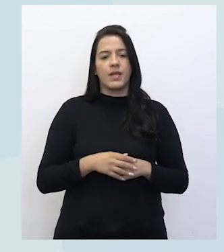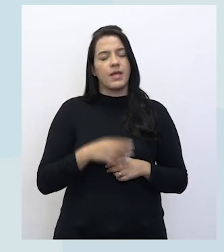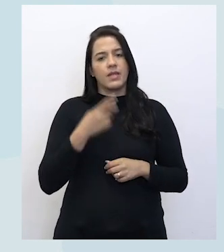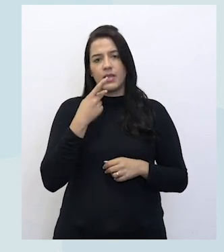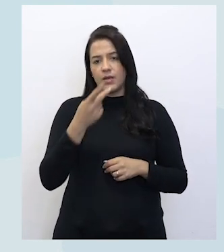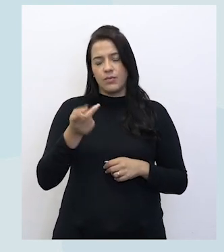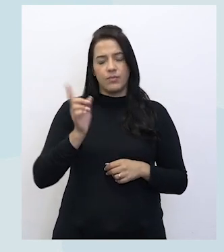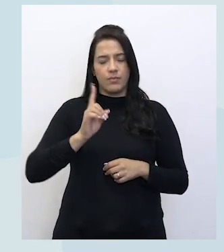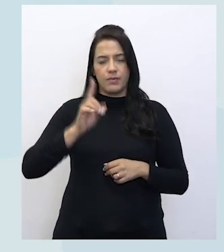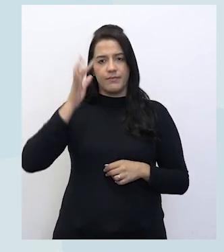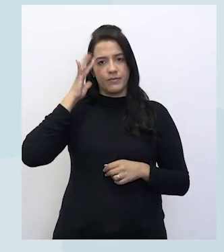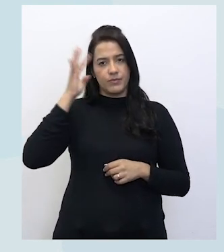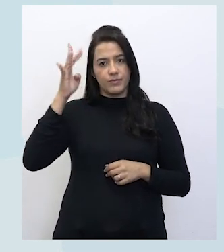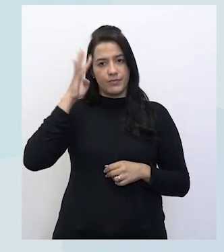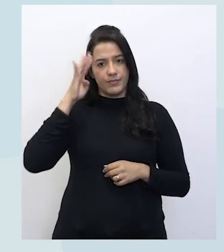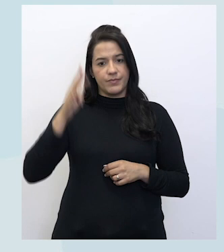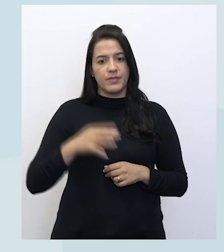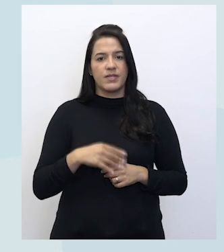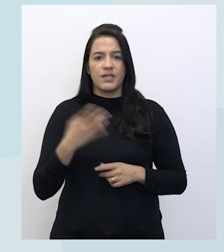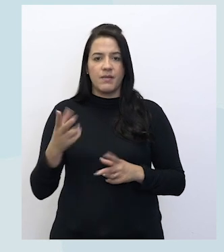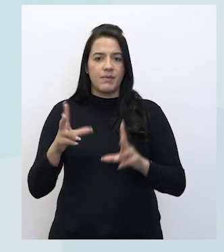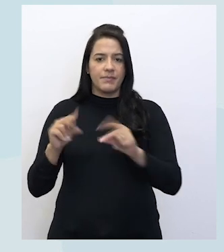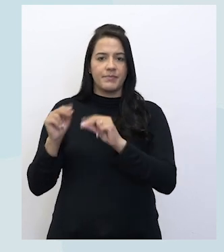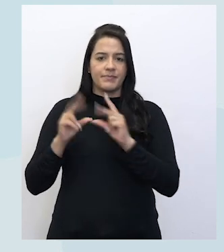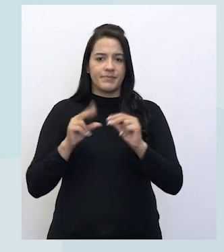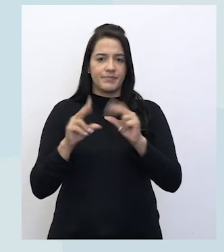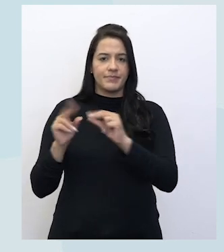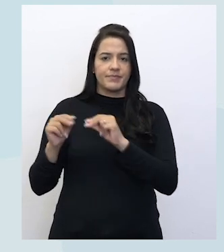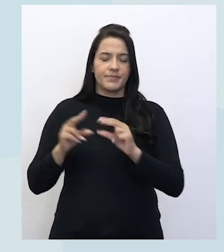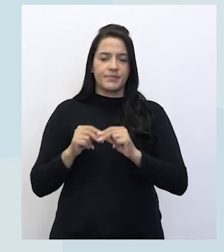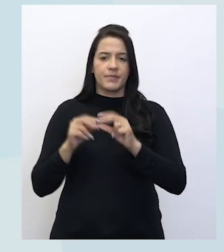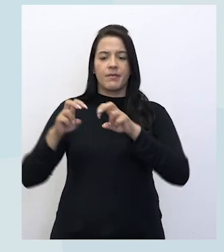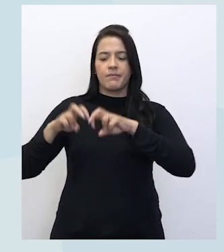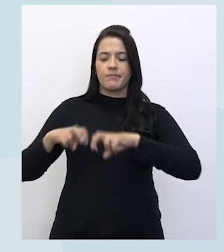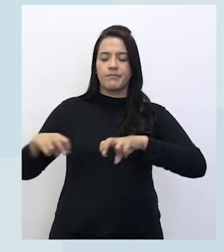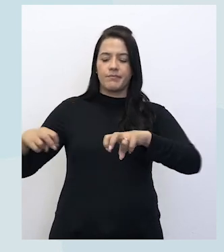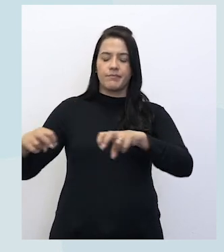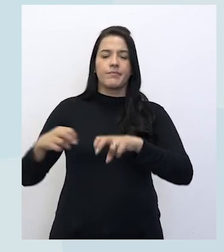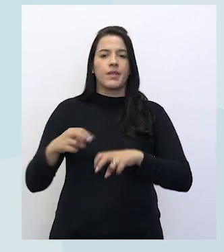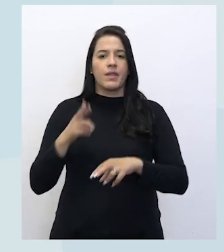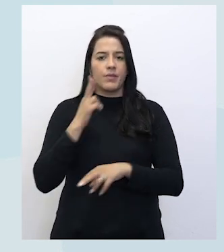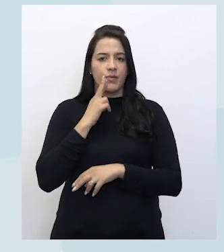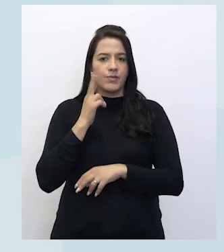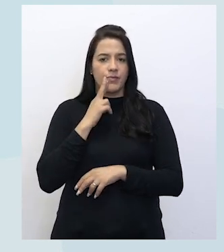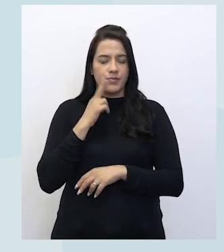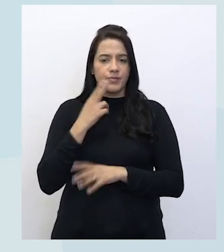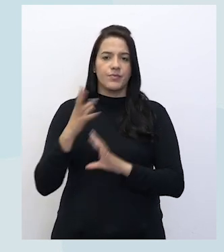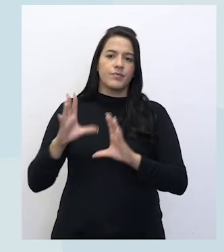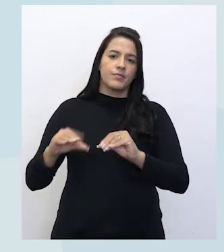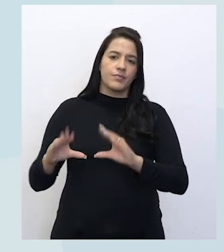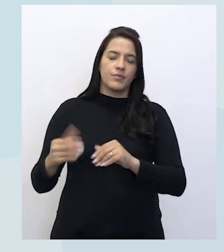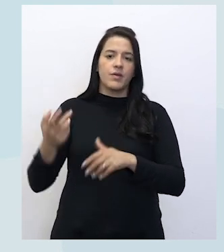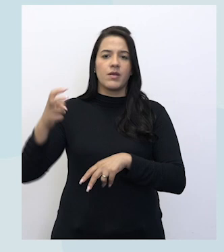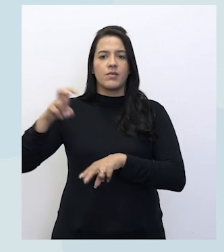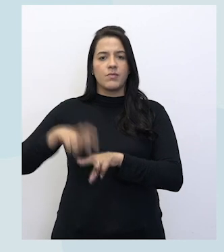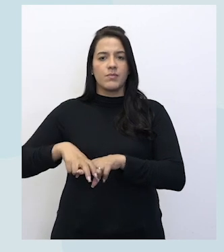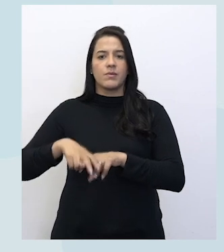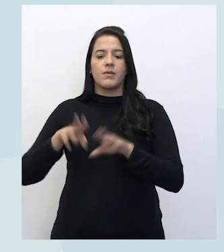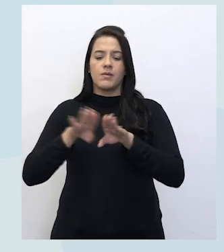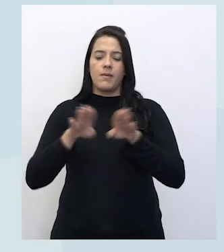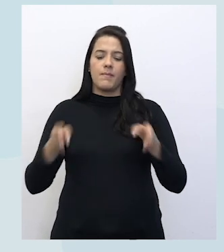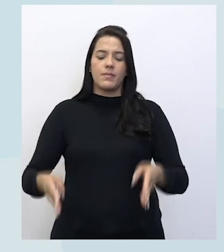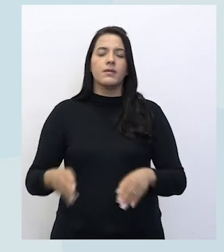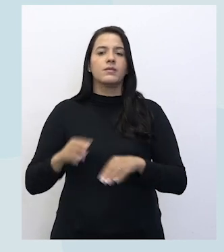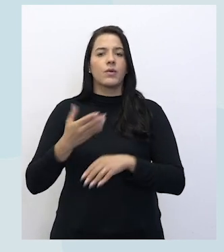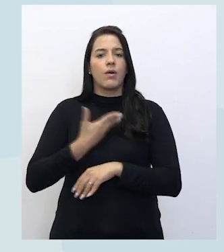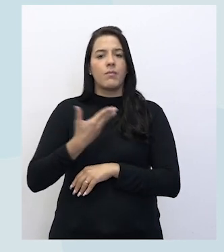é filosofia. Sabe a famosa conversa de bar, quando você se senta num sofá, num lugar, numa mesa com o seu